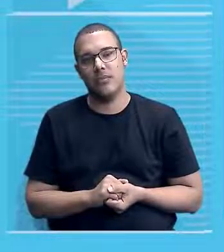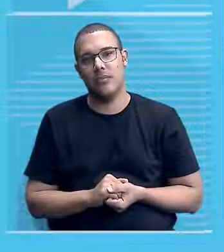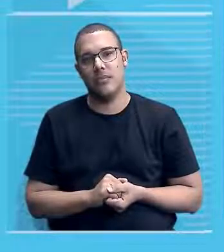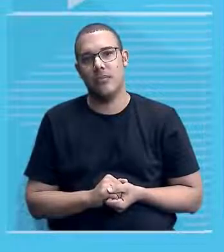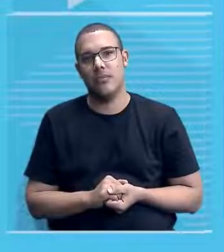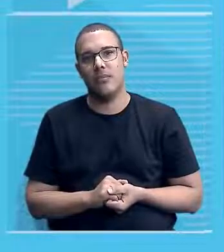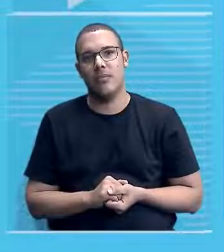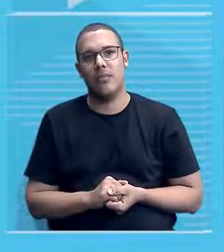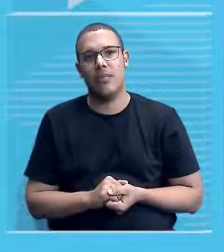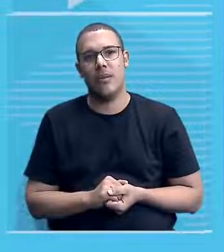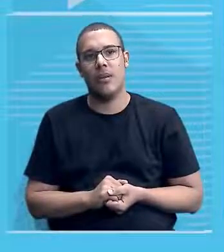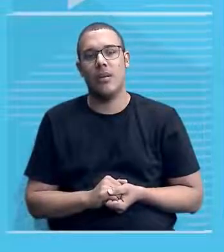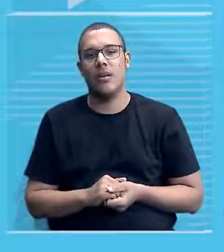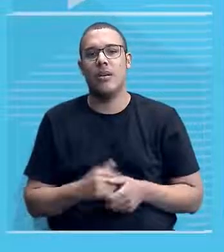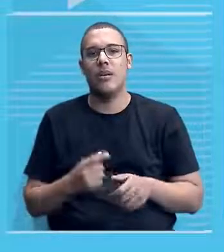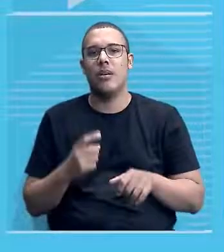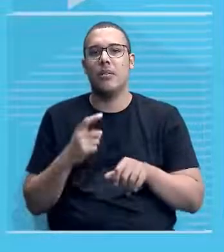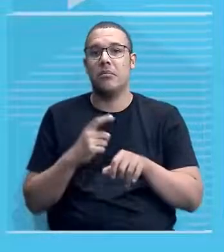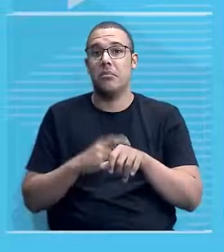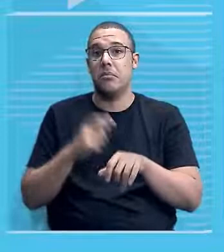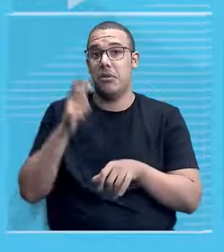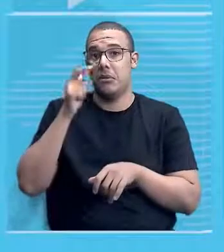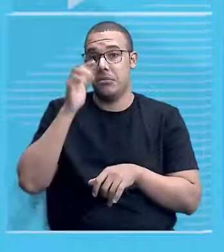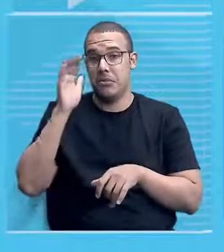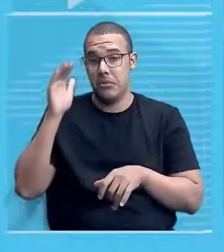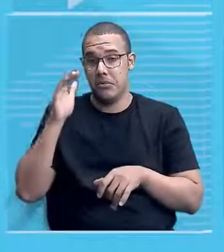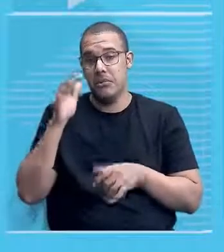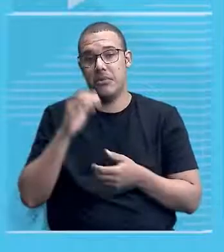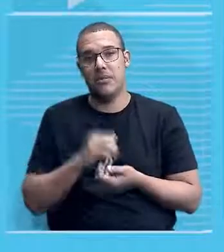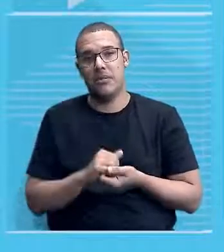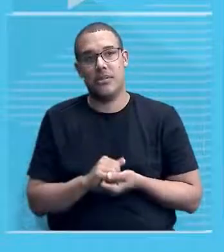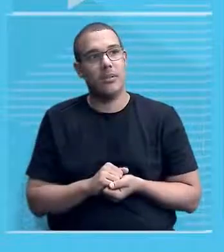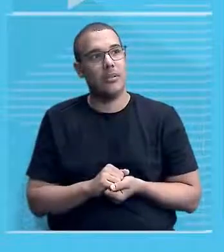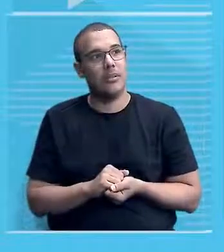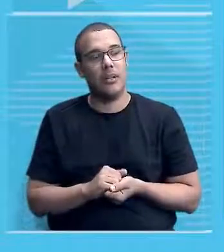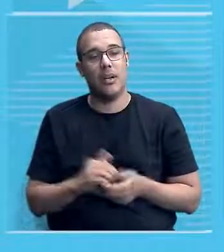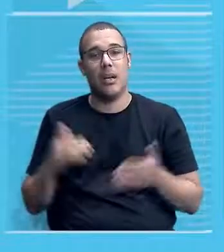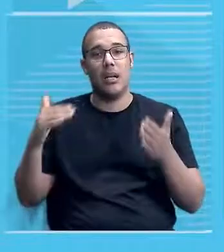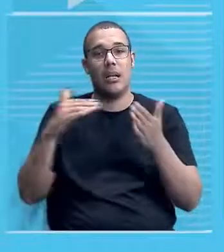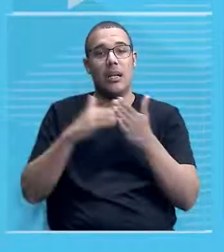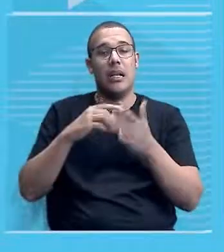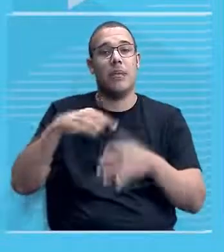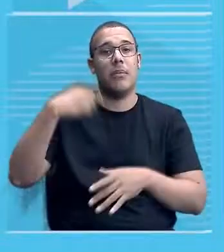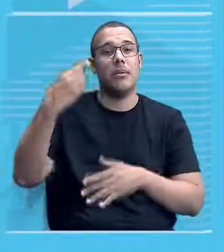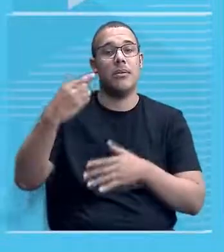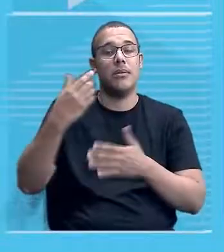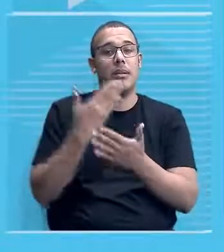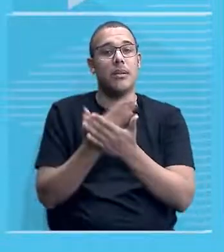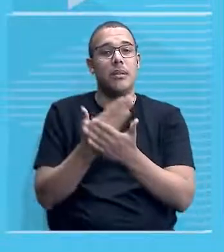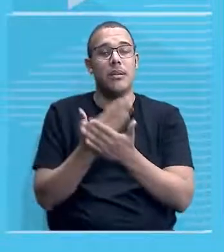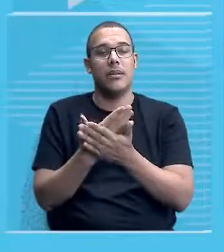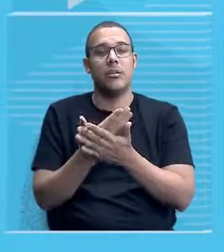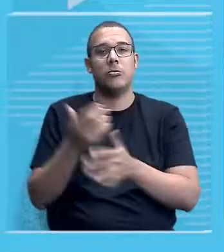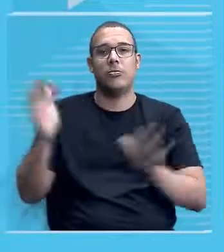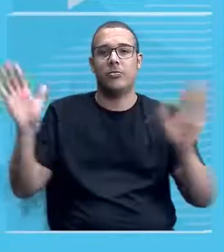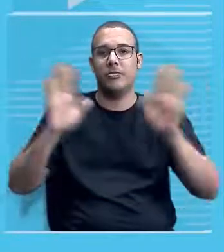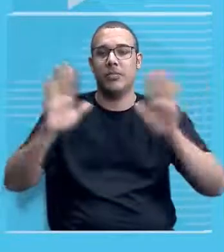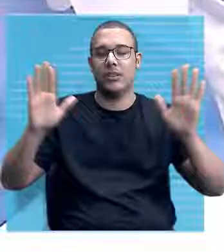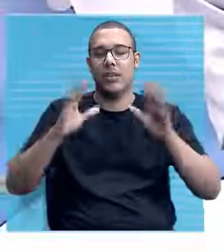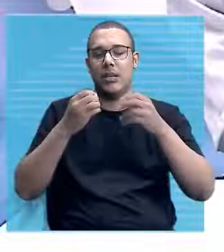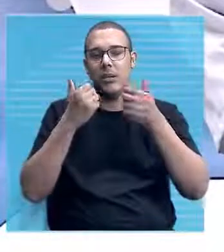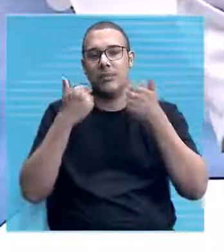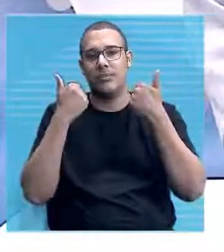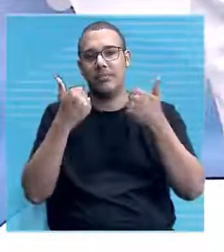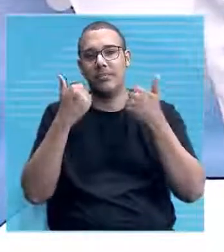tá aí que momento curioso bom né até o nosso próximo encontro tchau turma Valeu